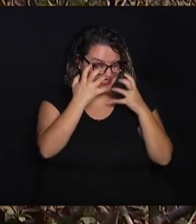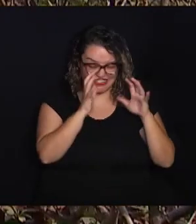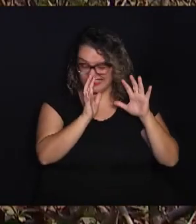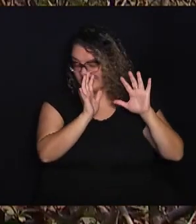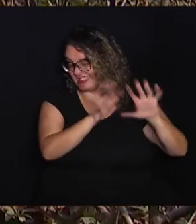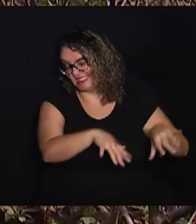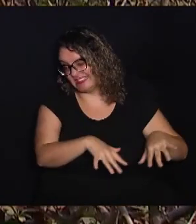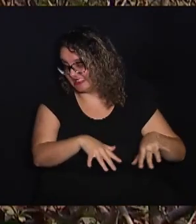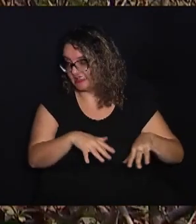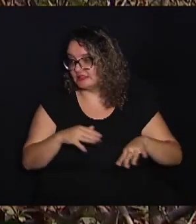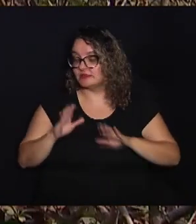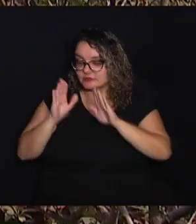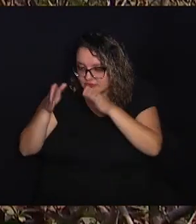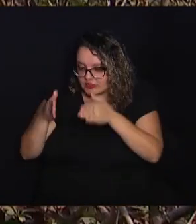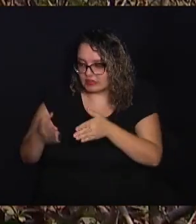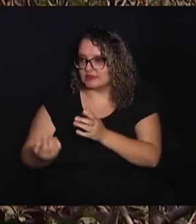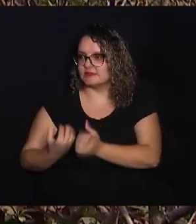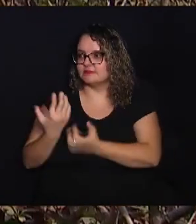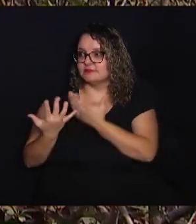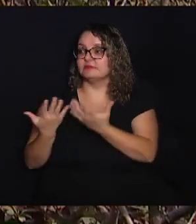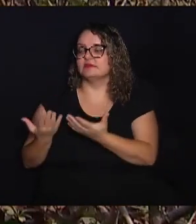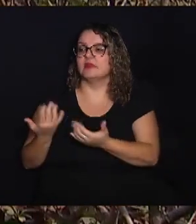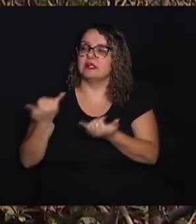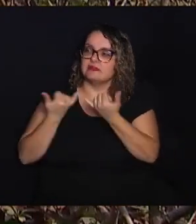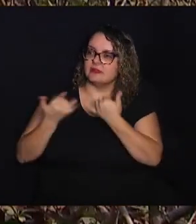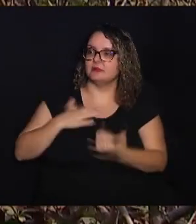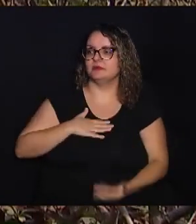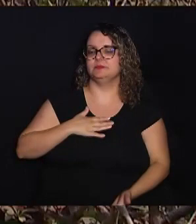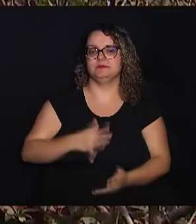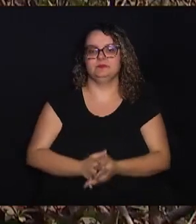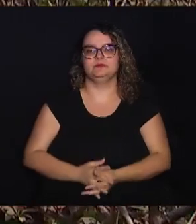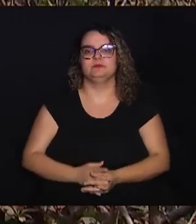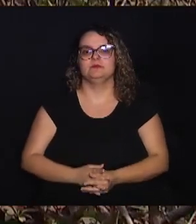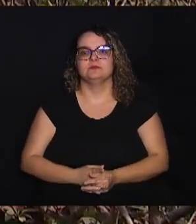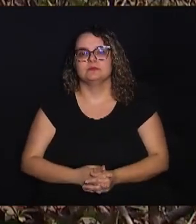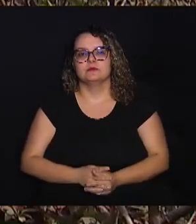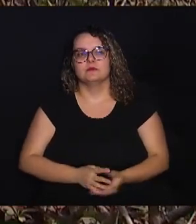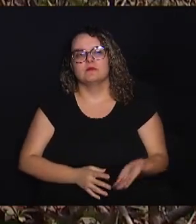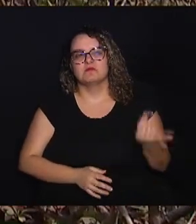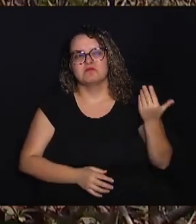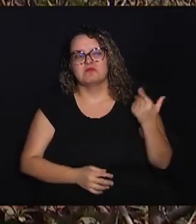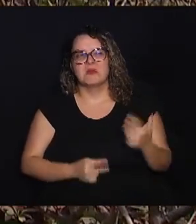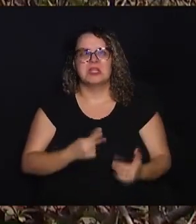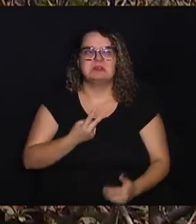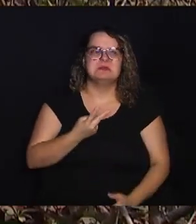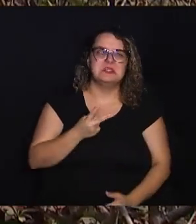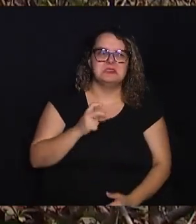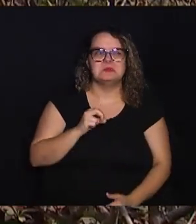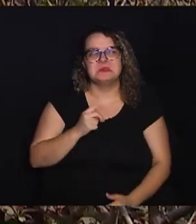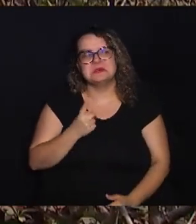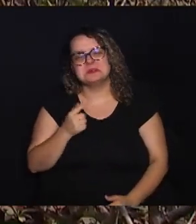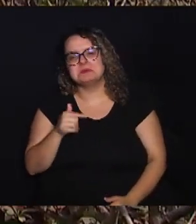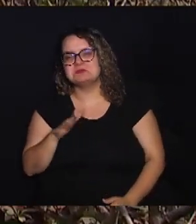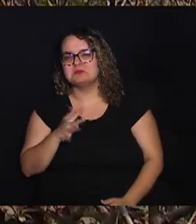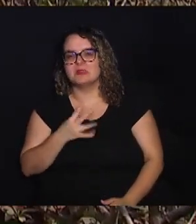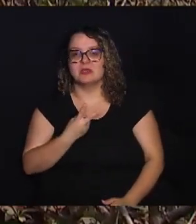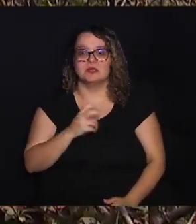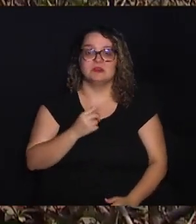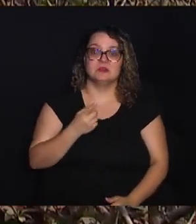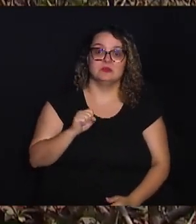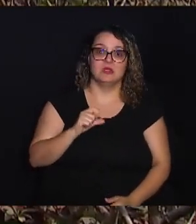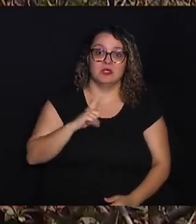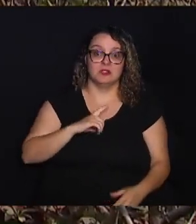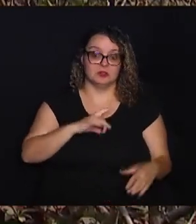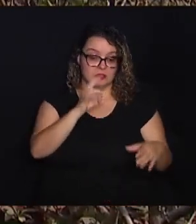tudo mais. Conta para mim essa história. Então, isso foi lá em 2017, 2018. Então, eu tinha lá minhas